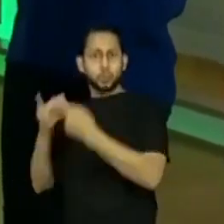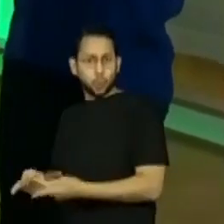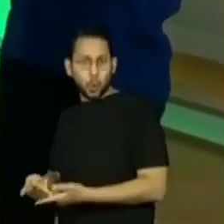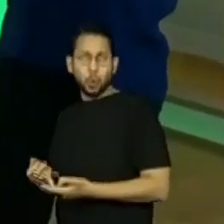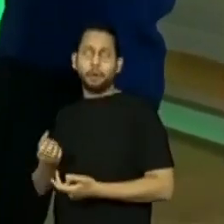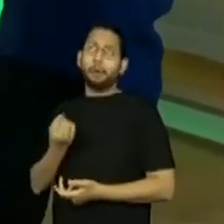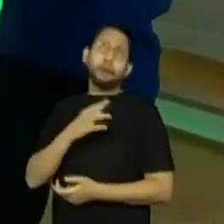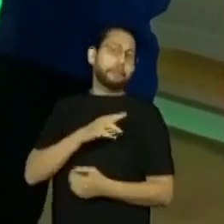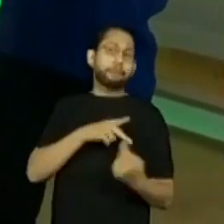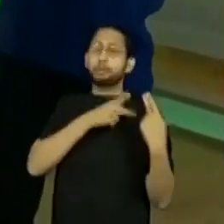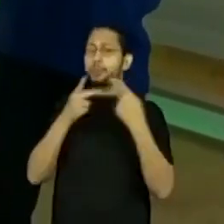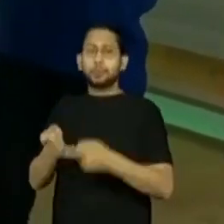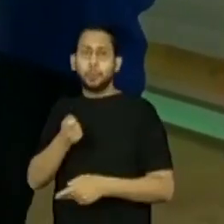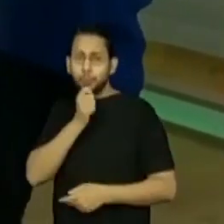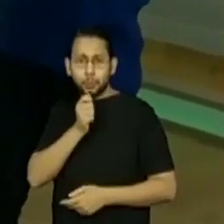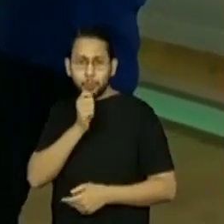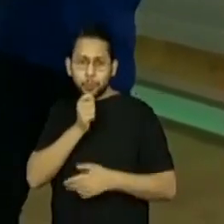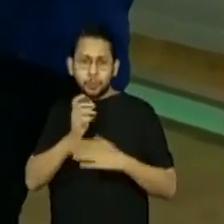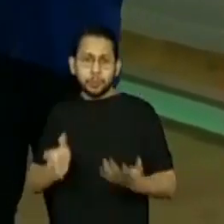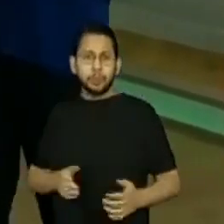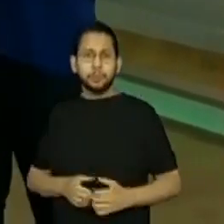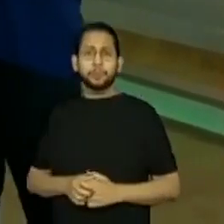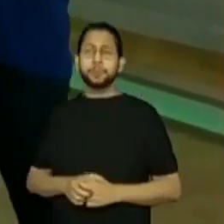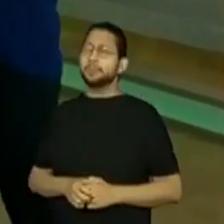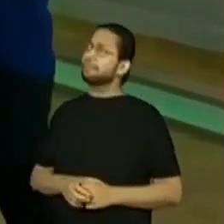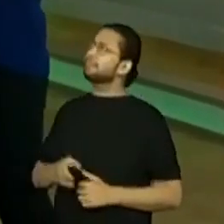também nunca estiveram ao vivo, tá?